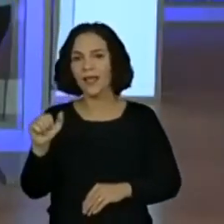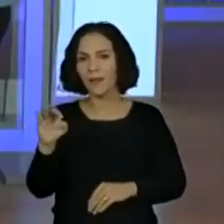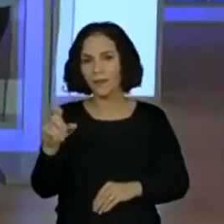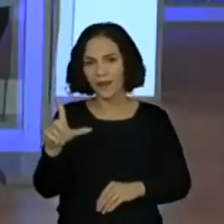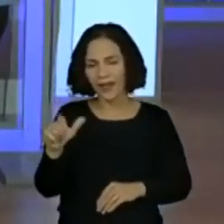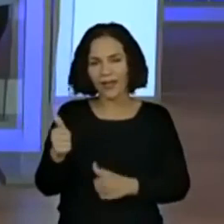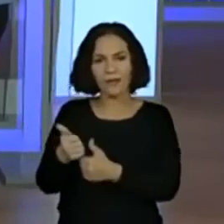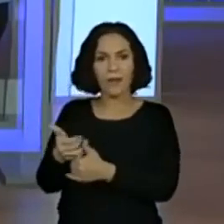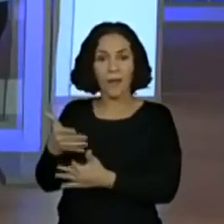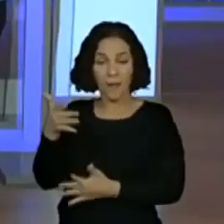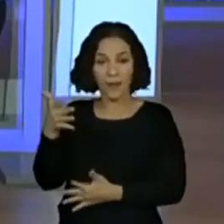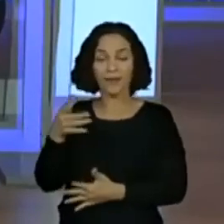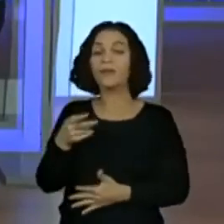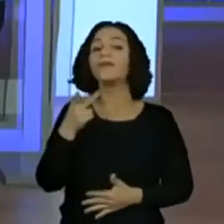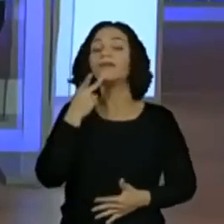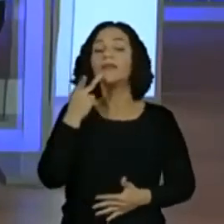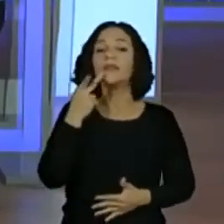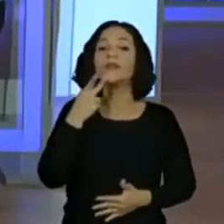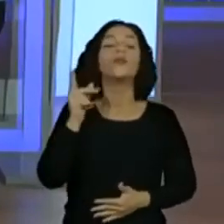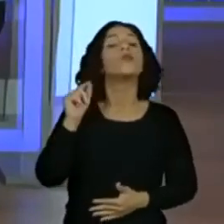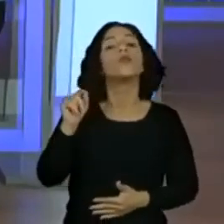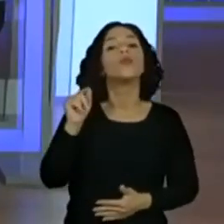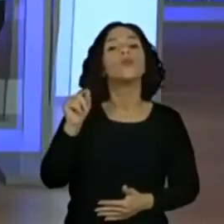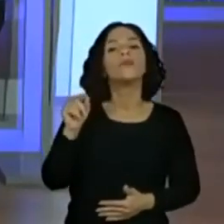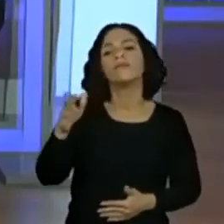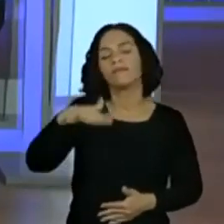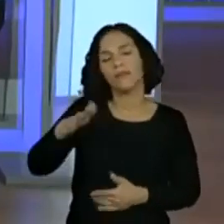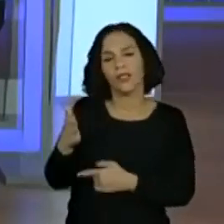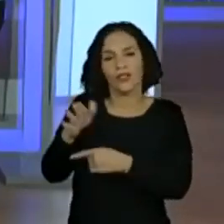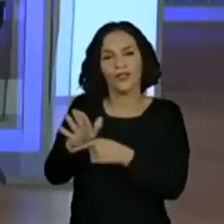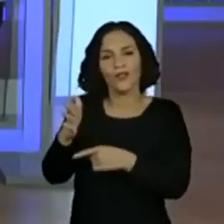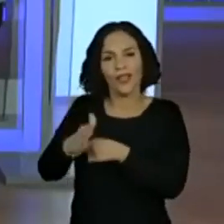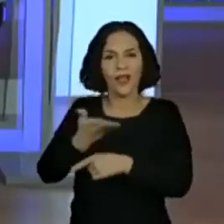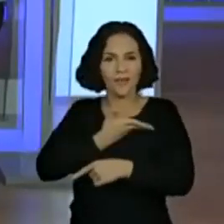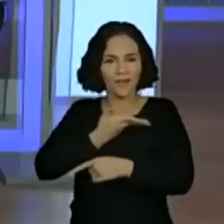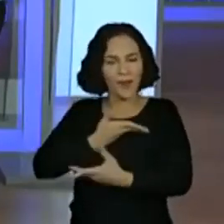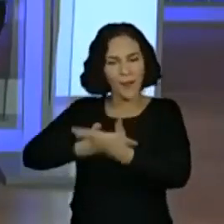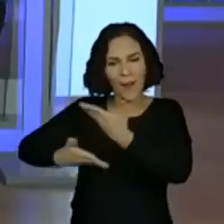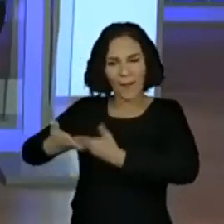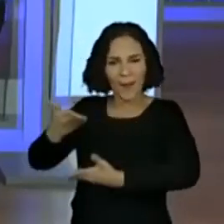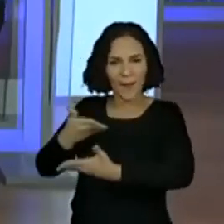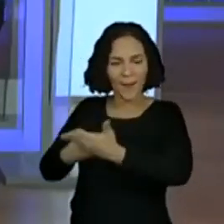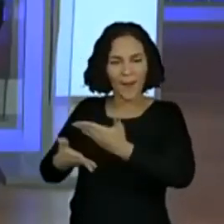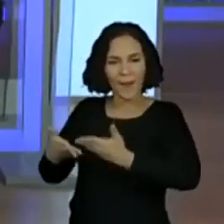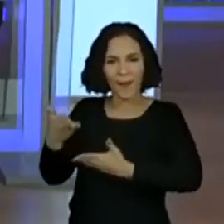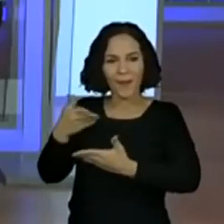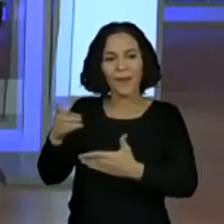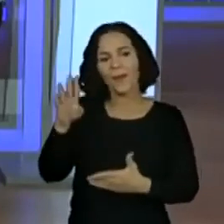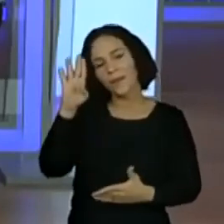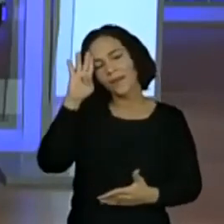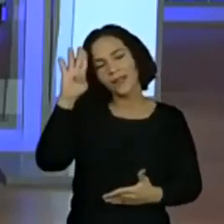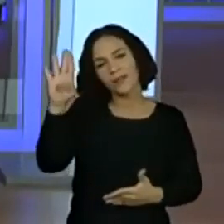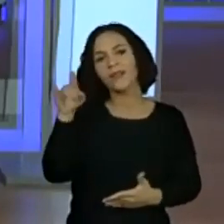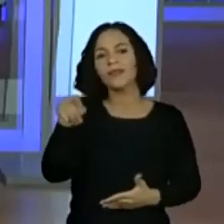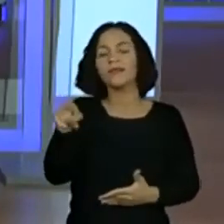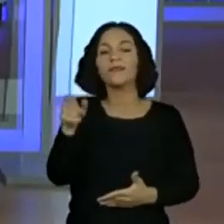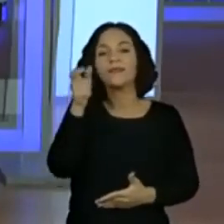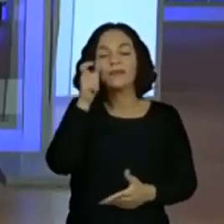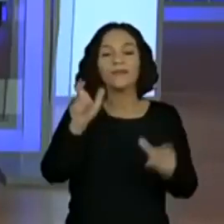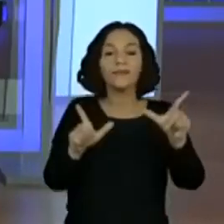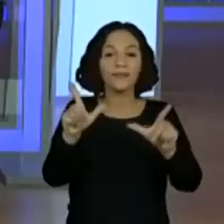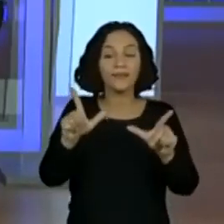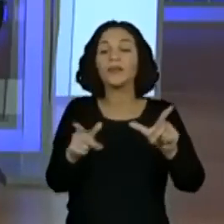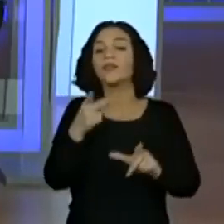Pedro, Gabriel, que estão colaborando com todos os demais alunos que estão acompanhando, sim, a gente, principalmente aqueles que estão acompanhando pela